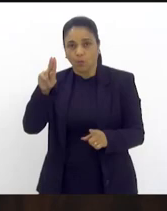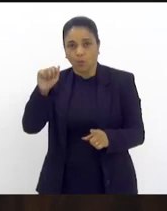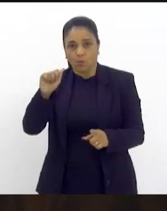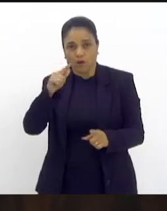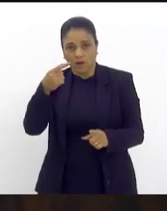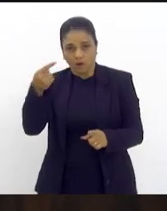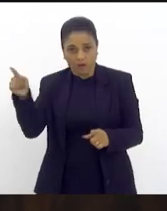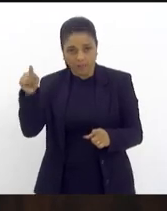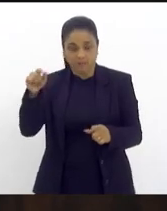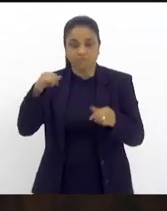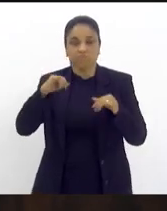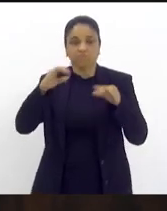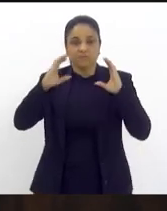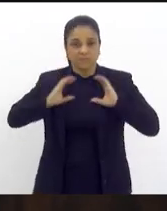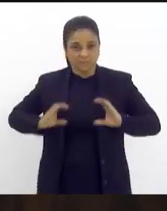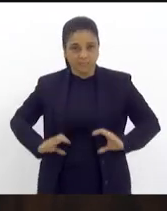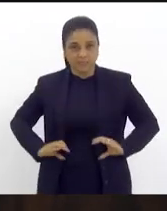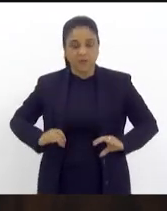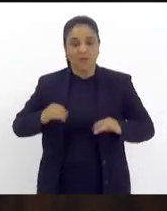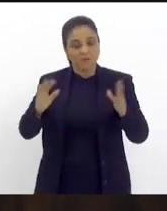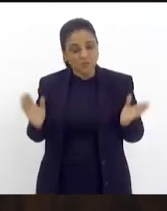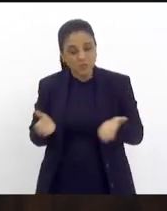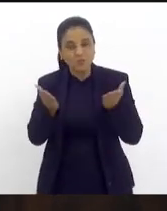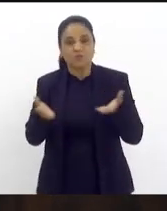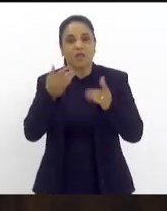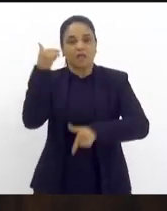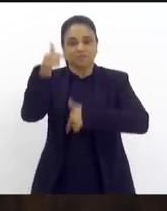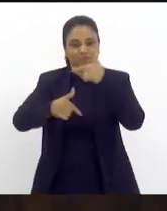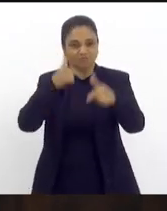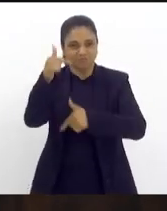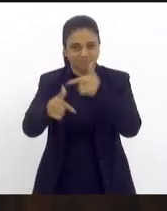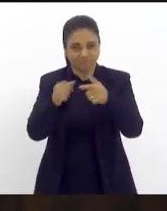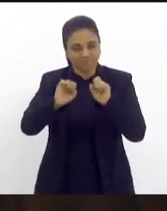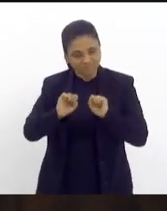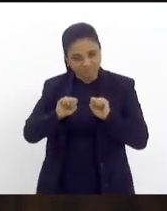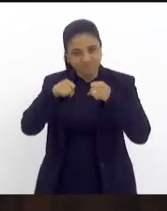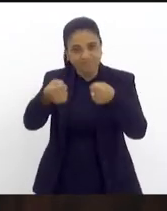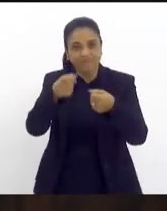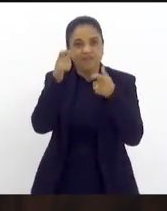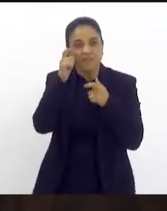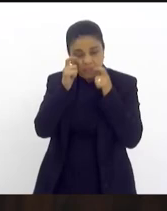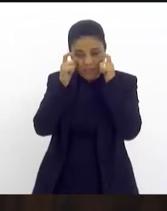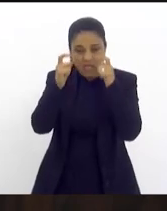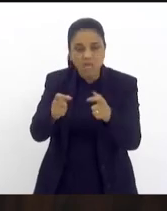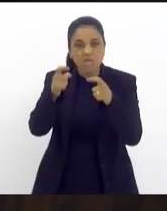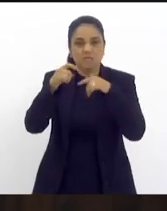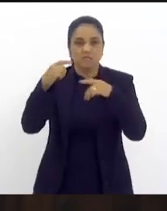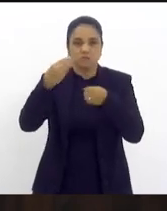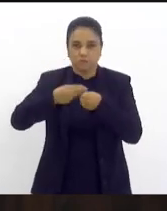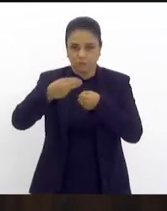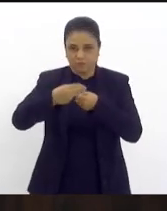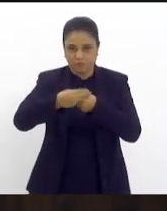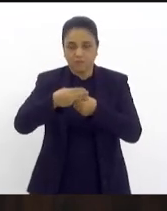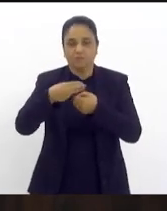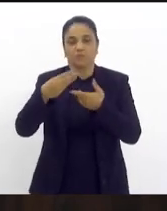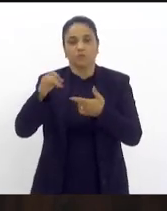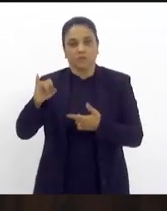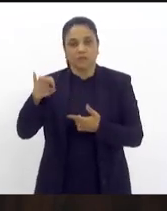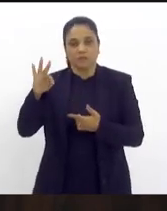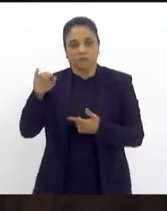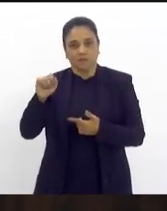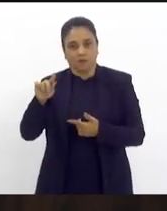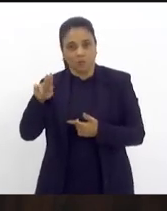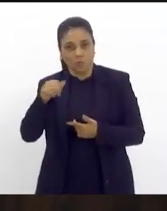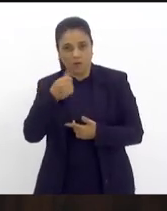todos os cidadãos ao seu entusiasmo em trabalhar e defender os interesses do município. Portanto, essa homenagem